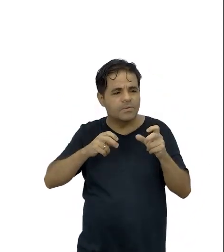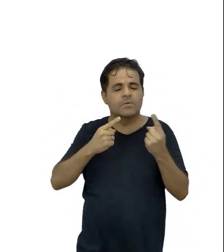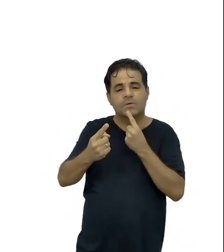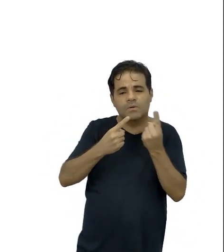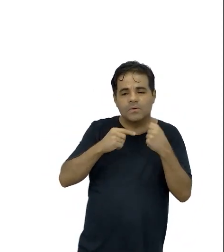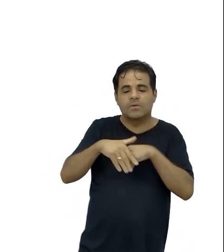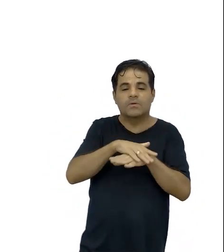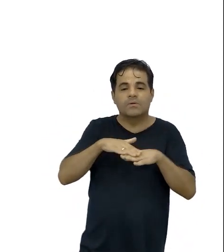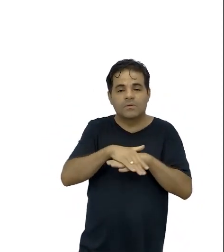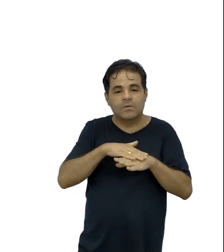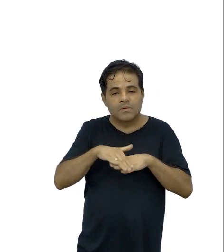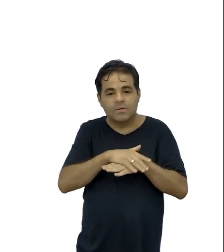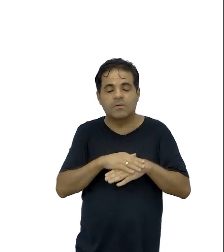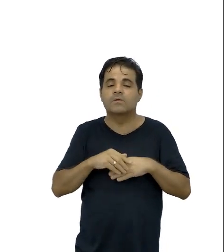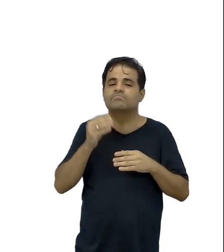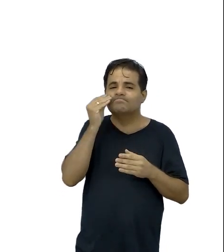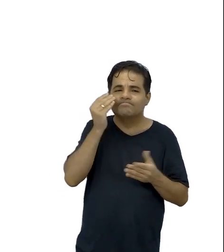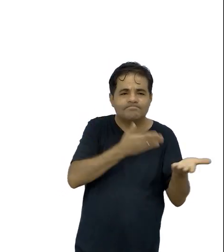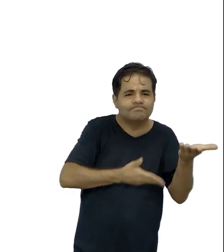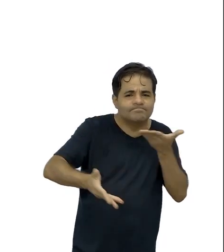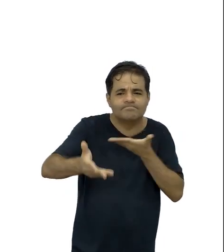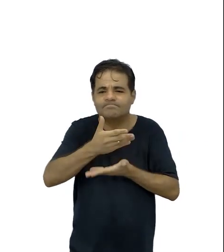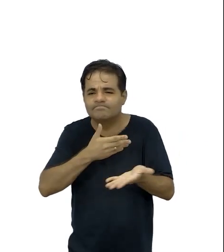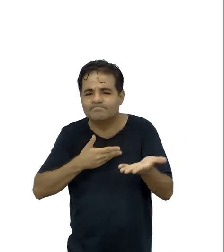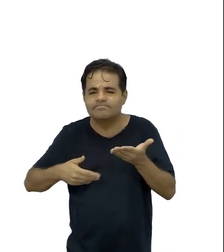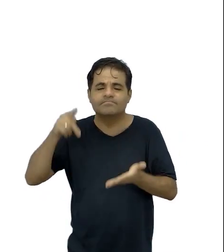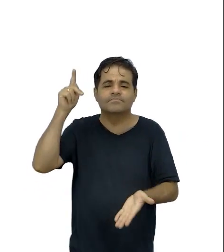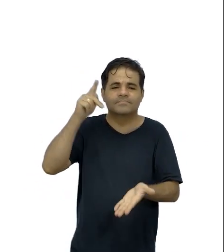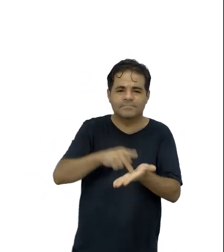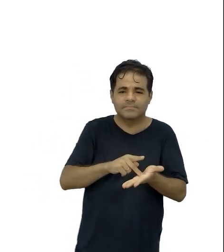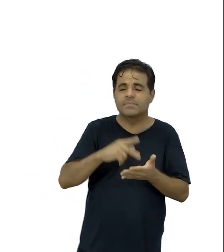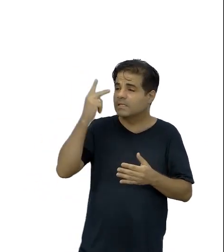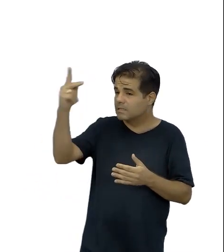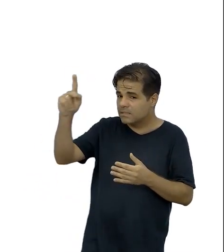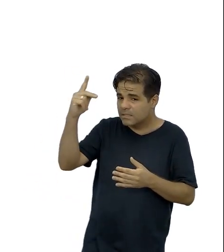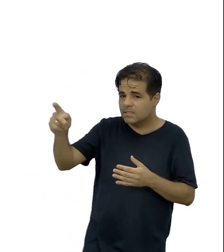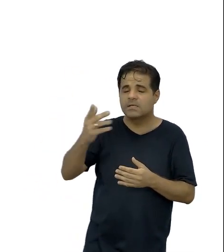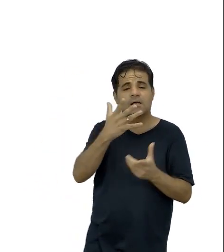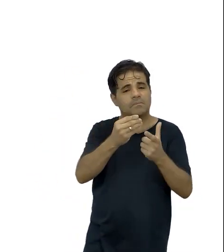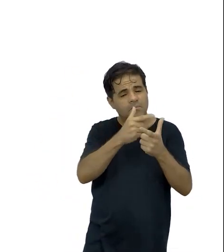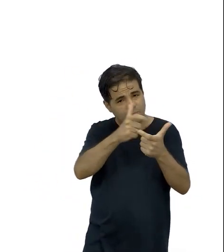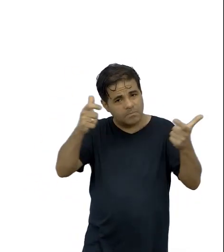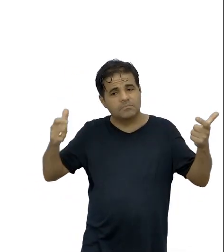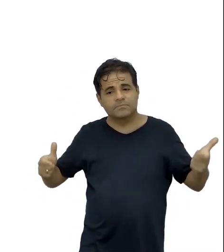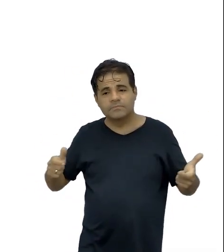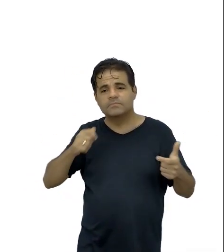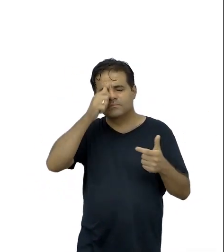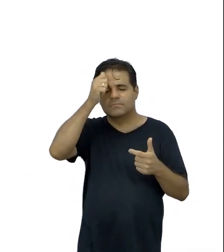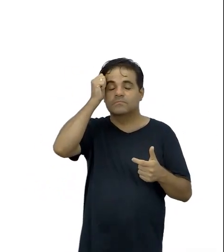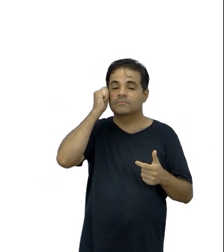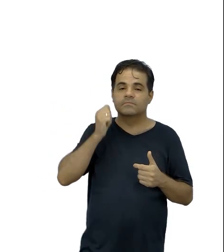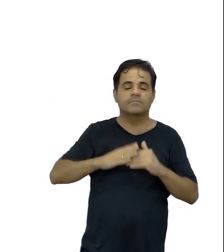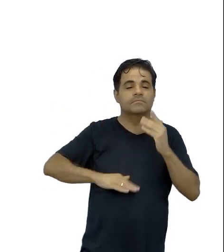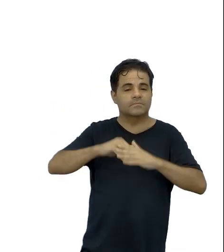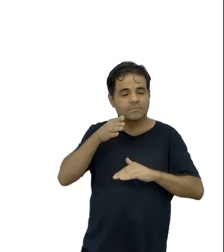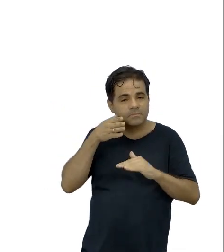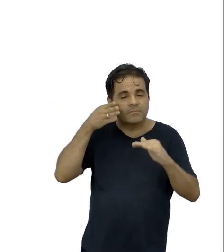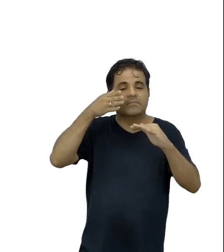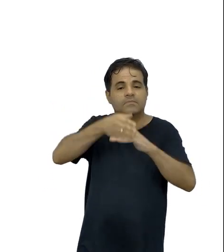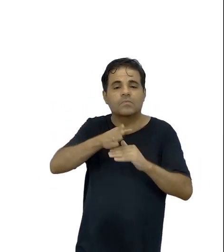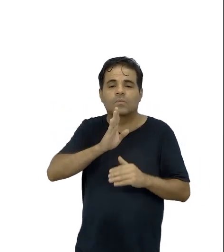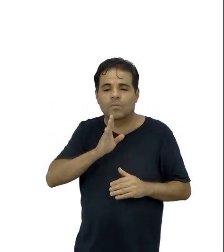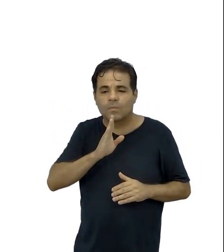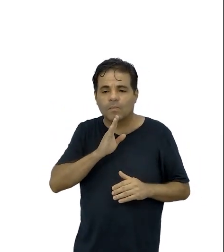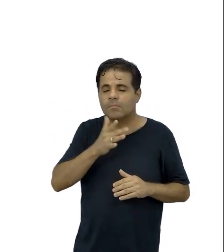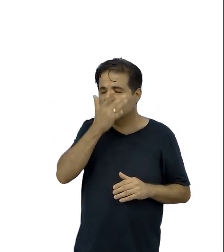de conversa, tentar relacionar, inclusive, com a realidade deles, muitos deles ou passaram por isso, ou